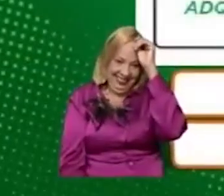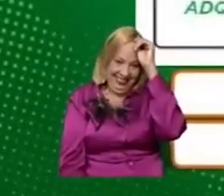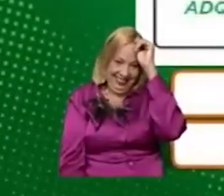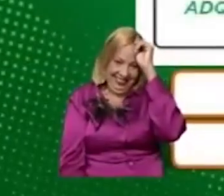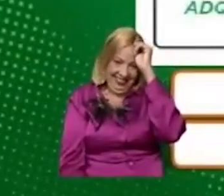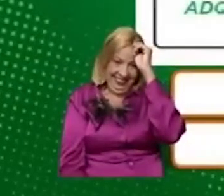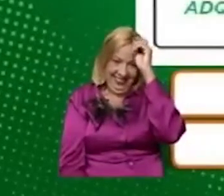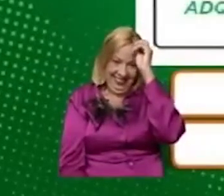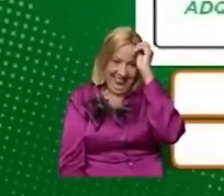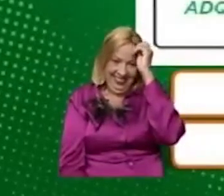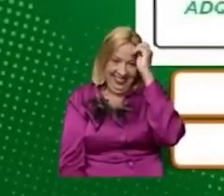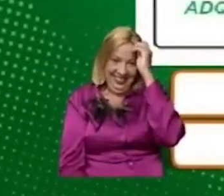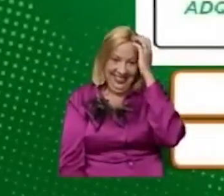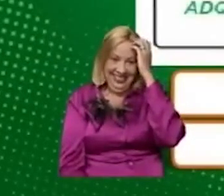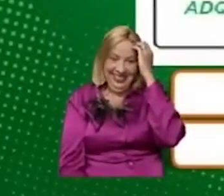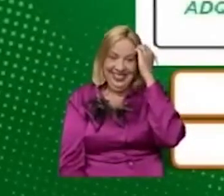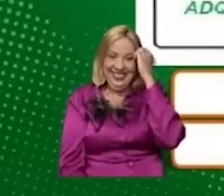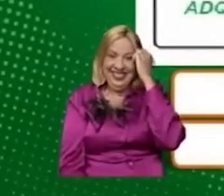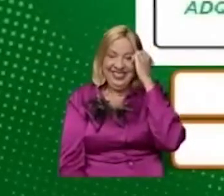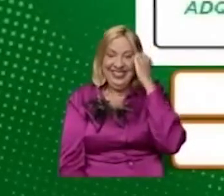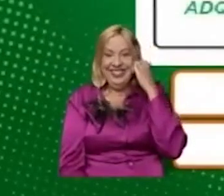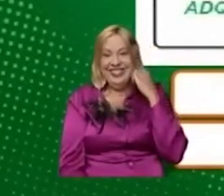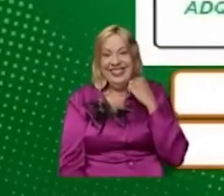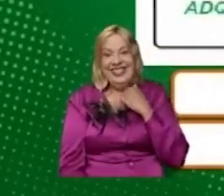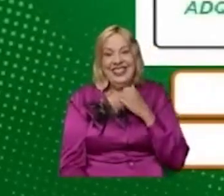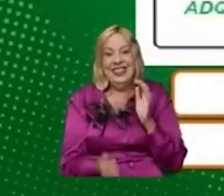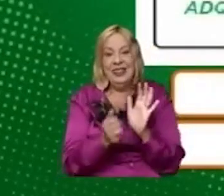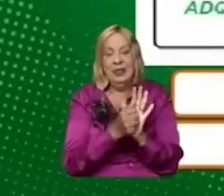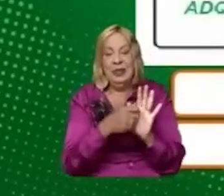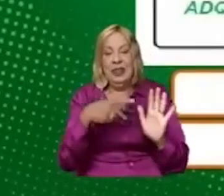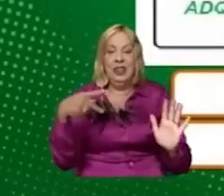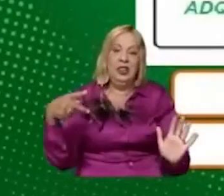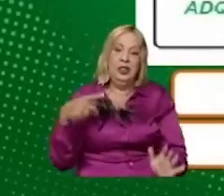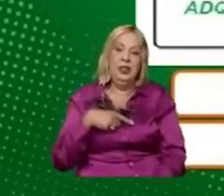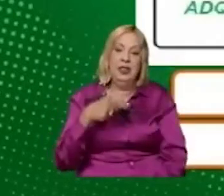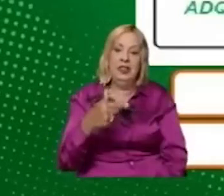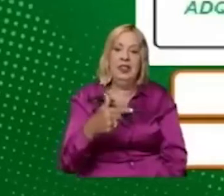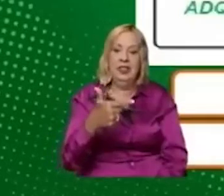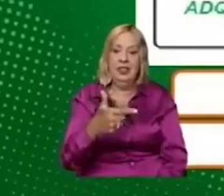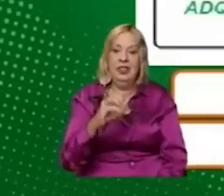Olha aí, foi pelo aplicativo, sim, minha gente,